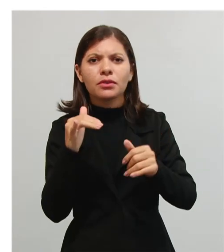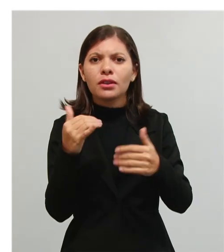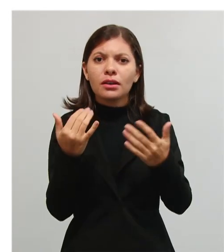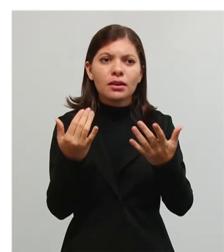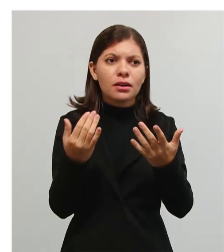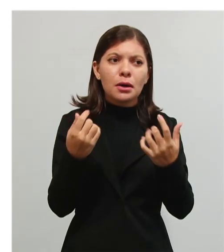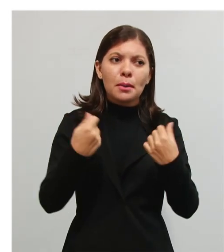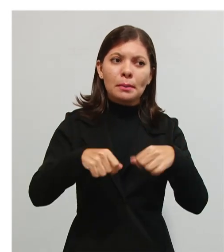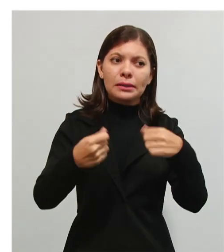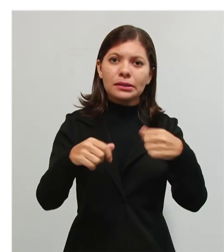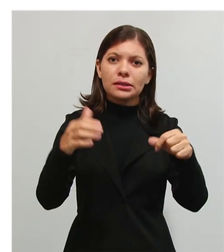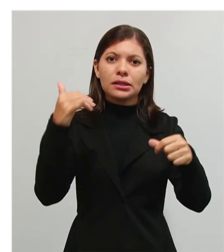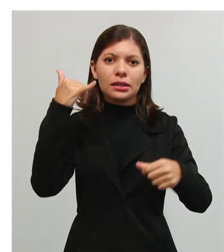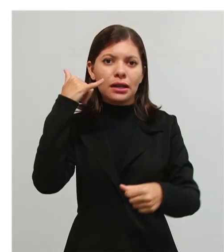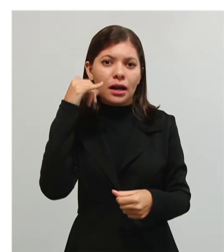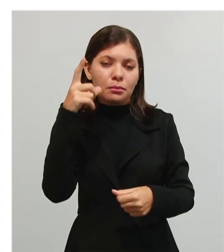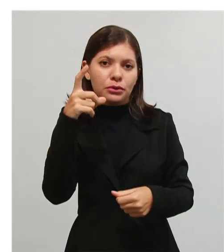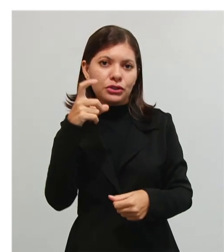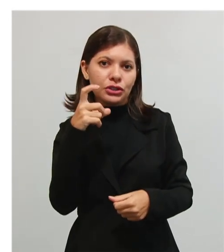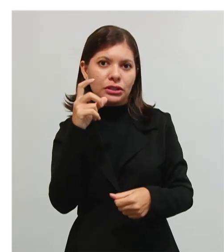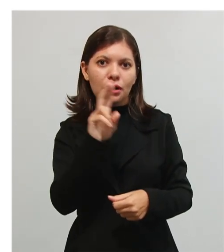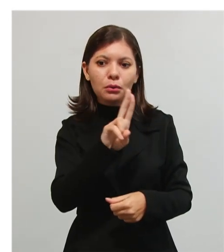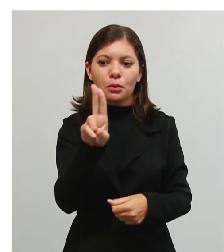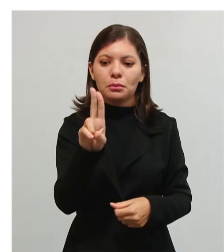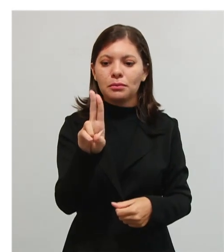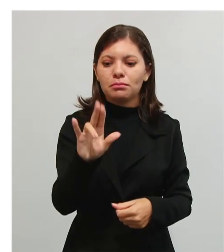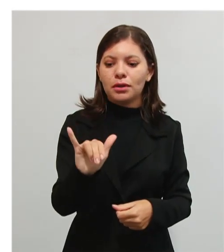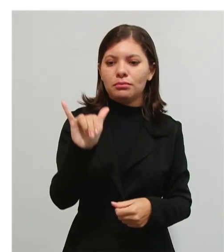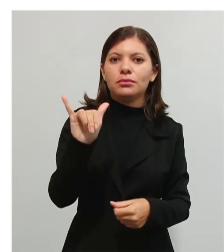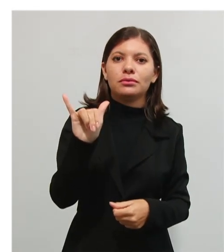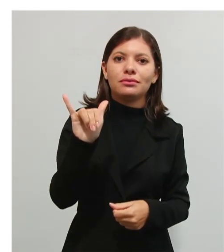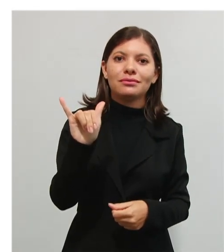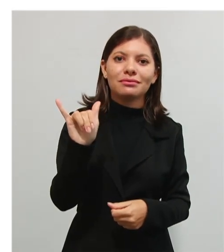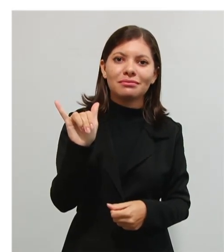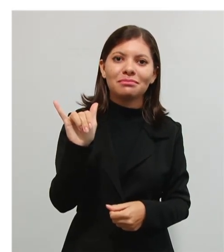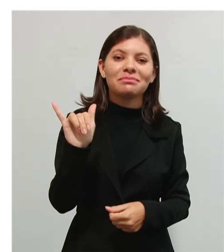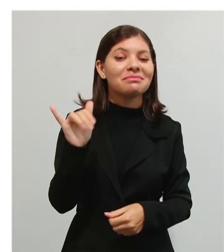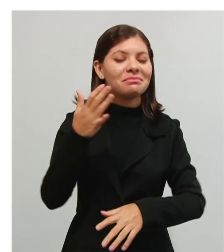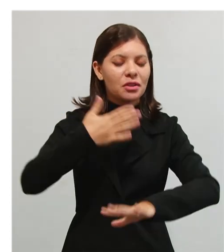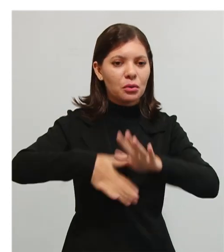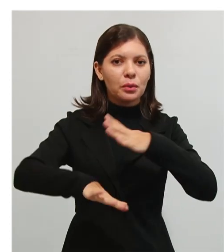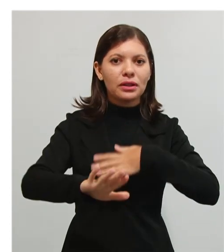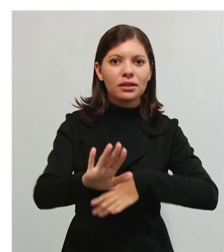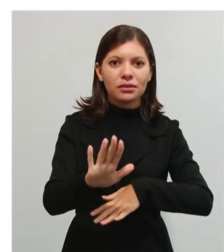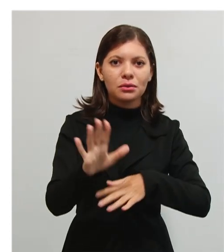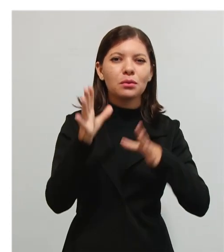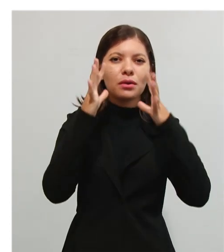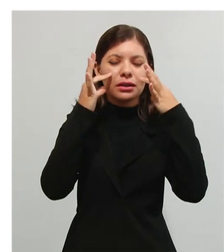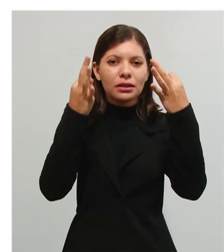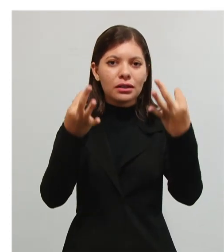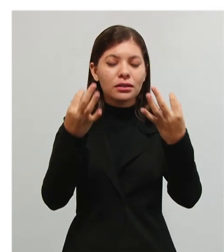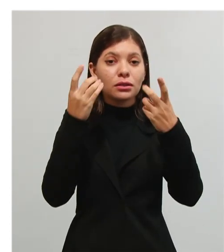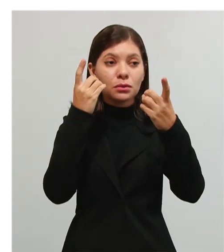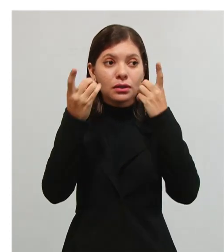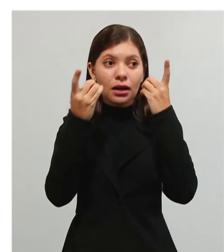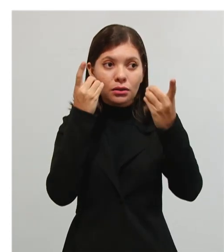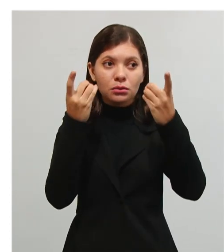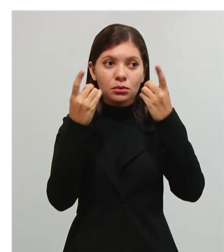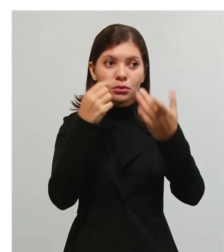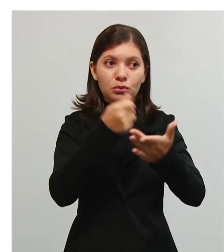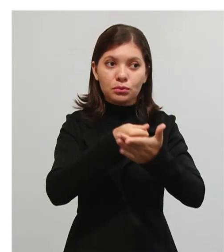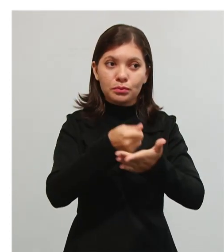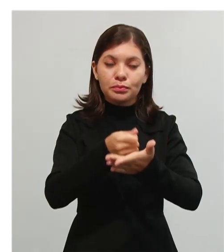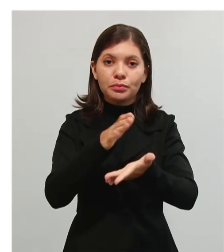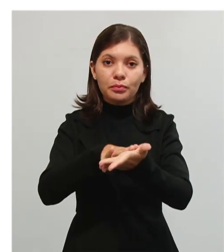X e falar o nome Y, ok? Então, cuidado. Se atentem aos dados da cobrança